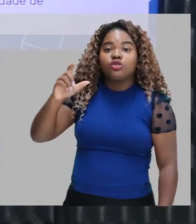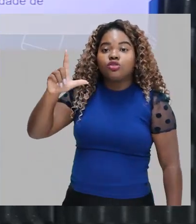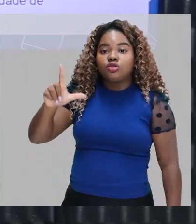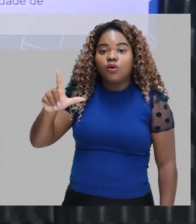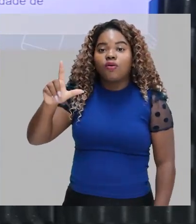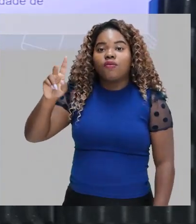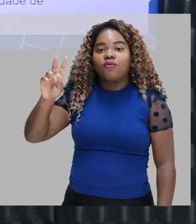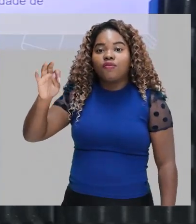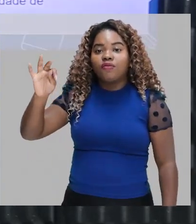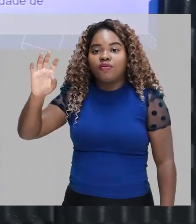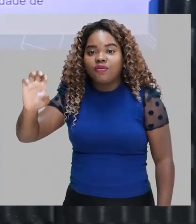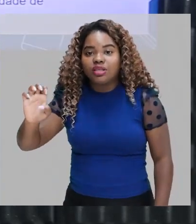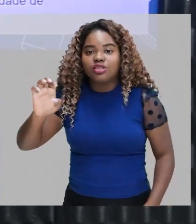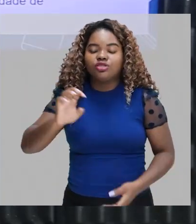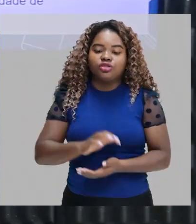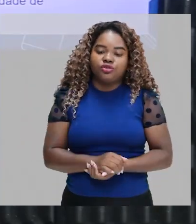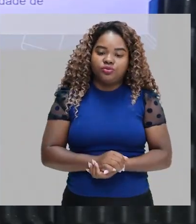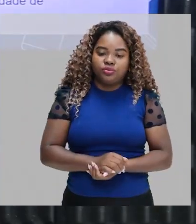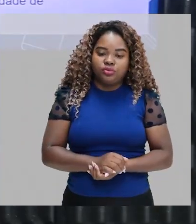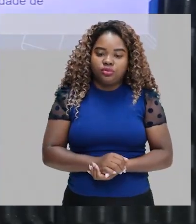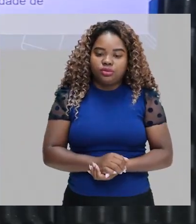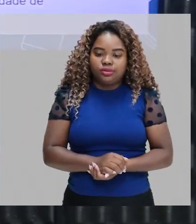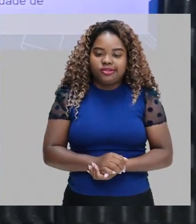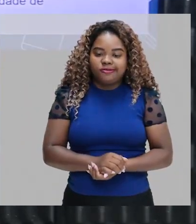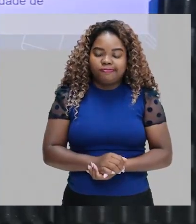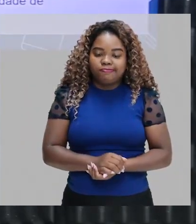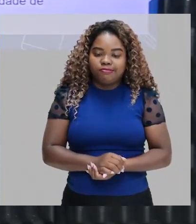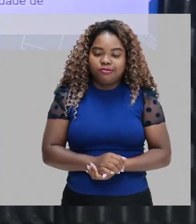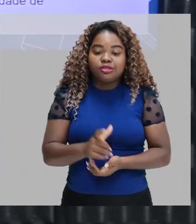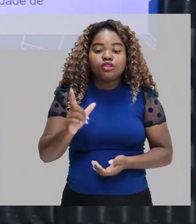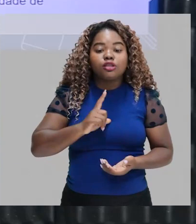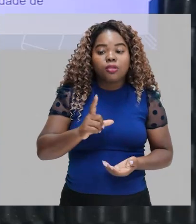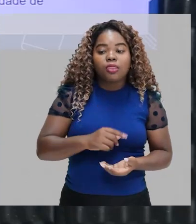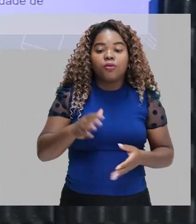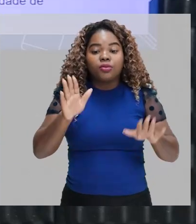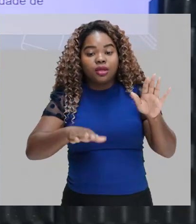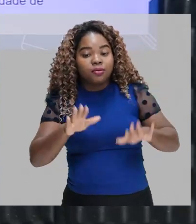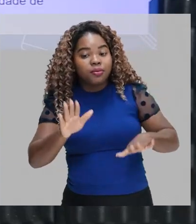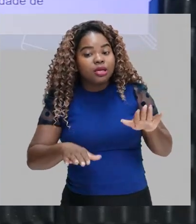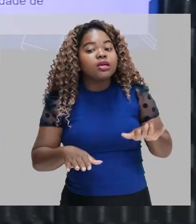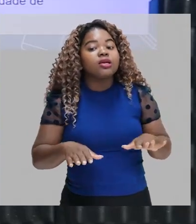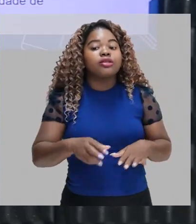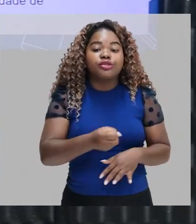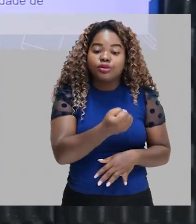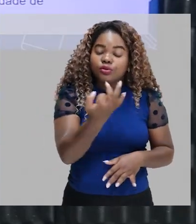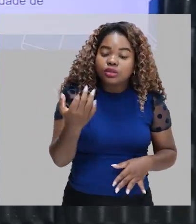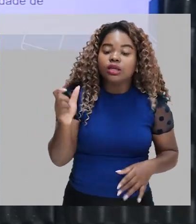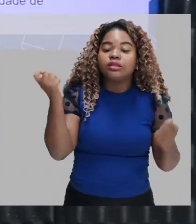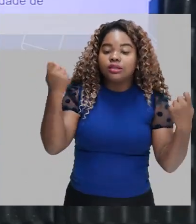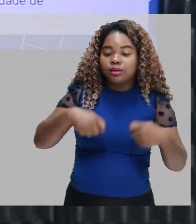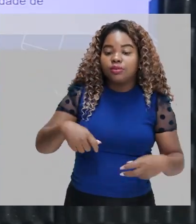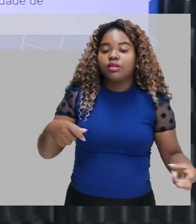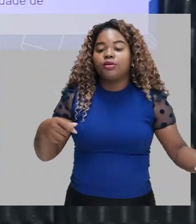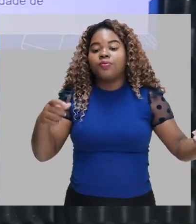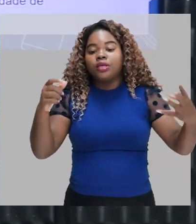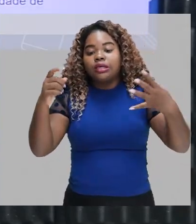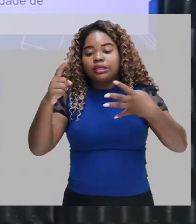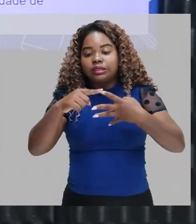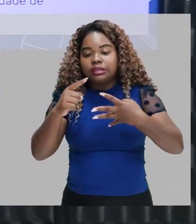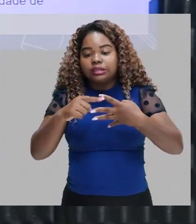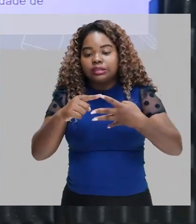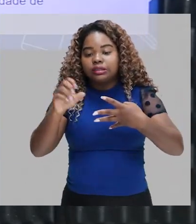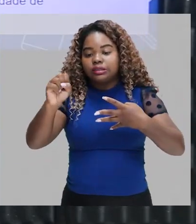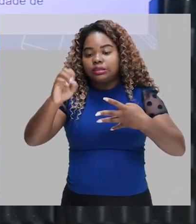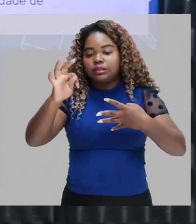Então, de acordo com a quantidade, turminha, olha só, podemos ter soluções saturadas,